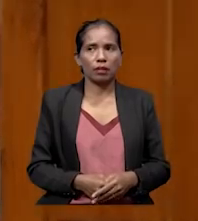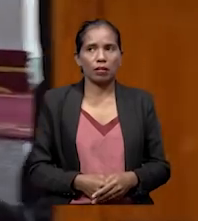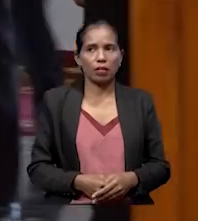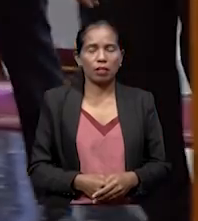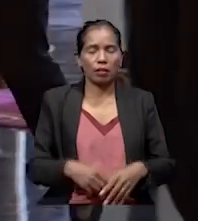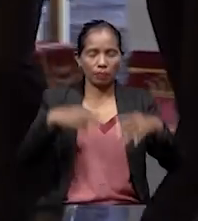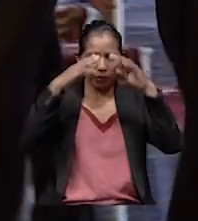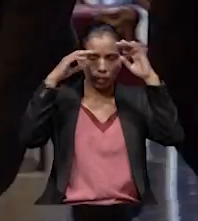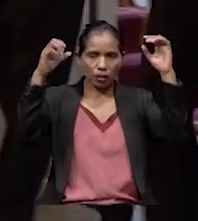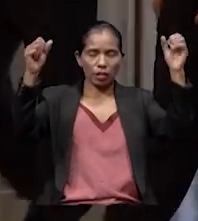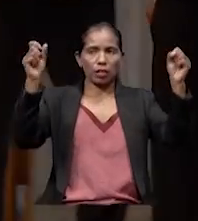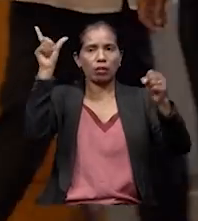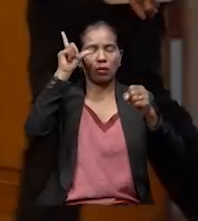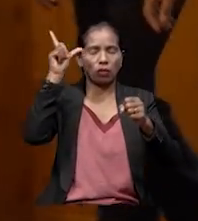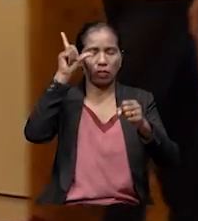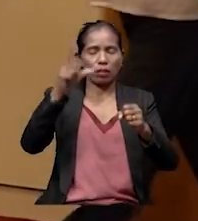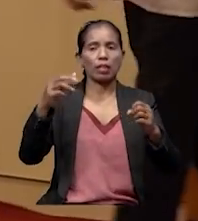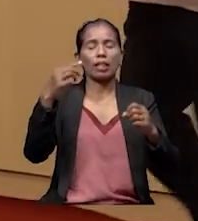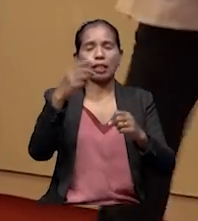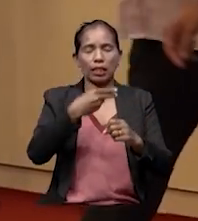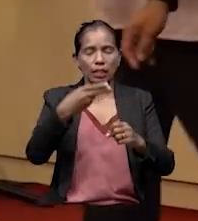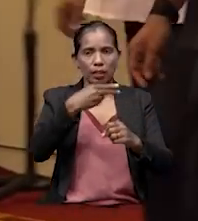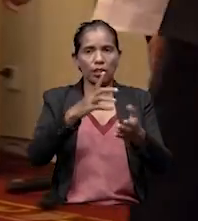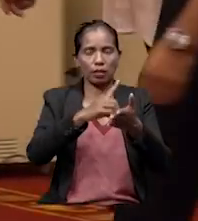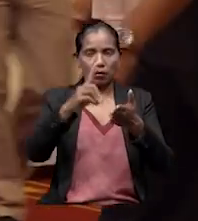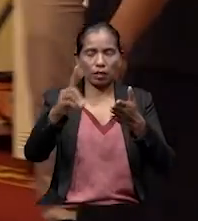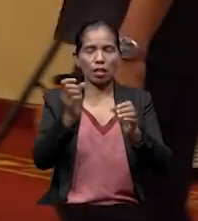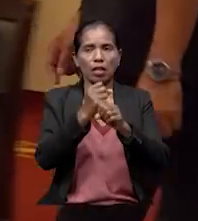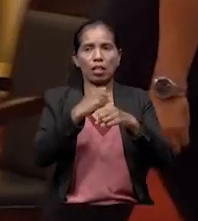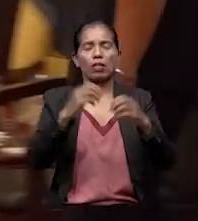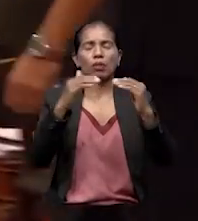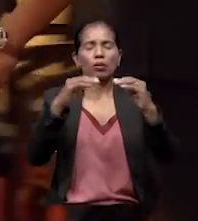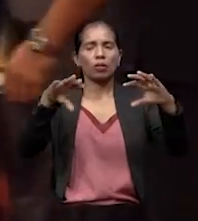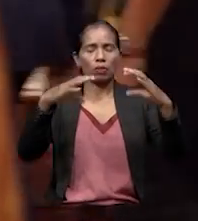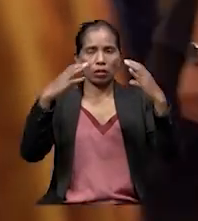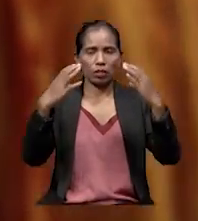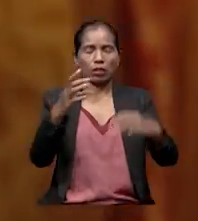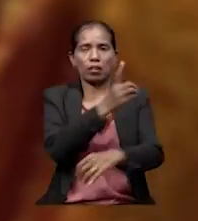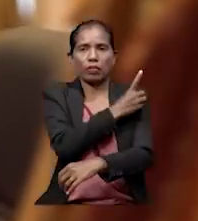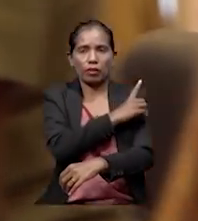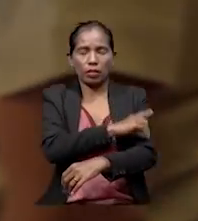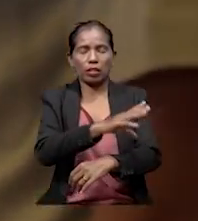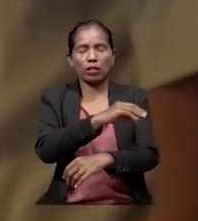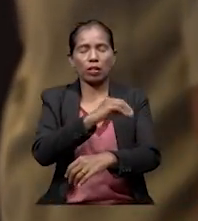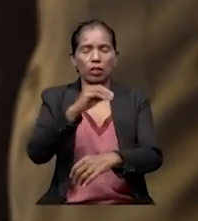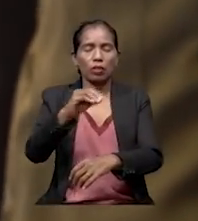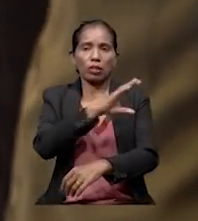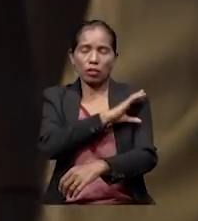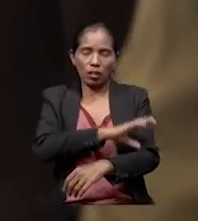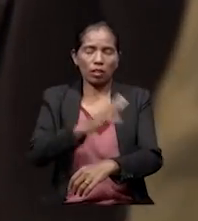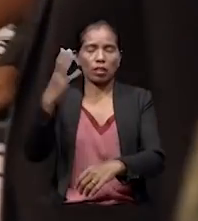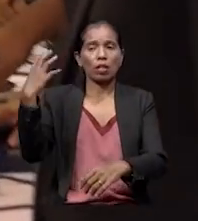Presidente da República Francisco Guterres Lolo, quinta semana, convoca a reunião ao Conselho Superior de Defesa e Segurança e ao